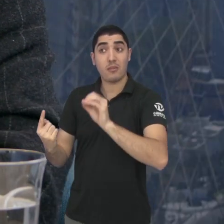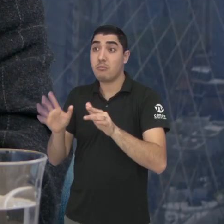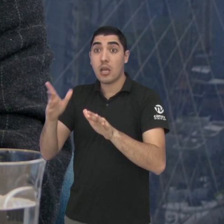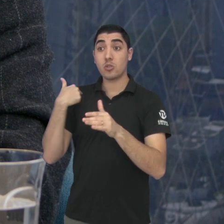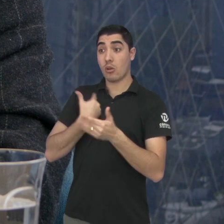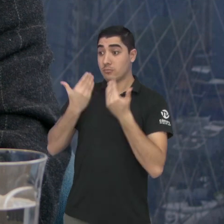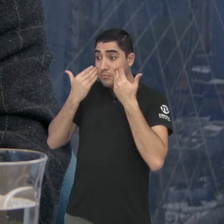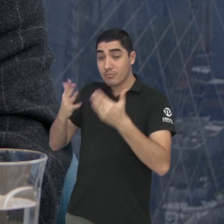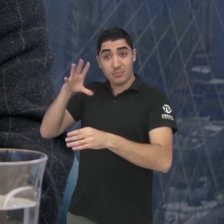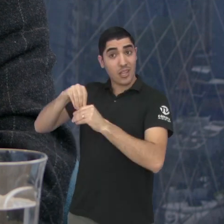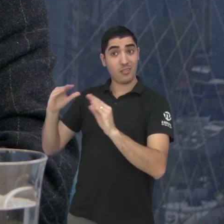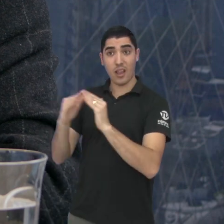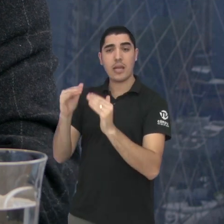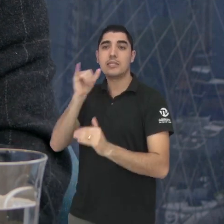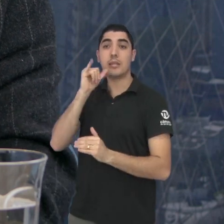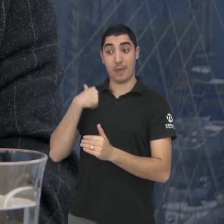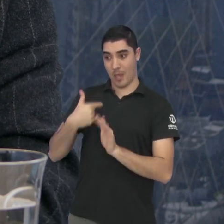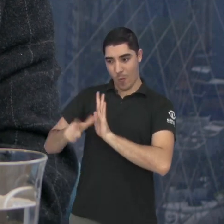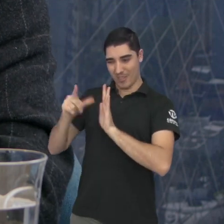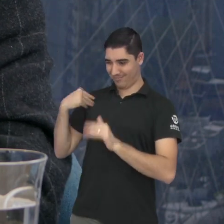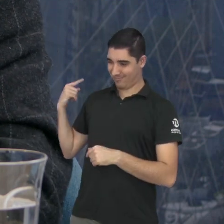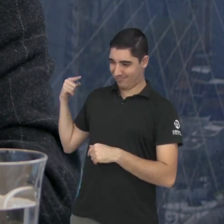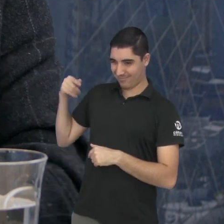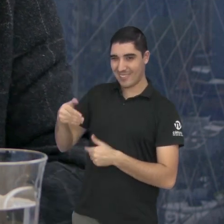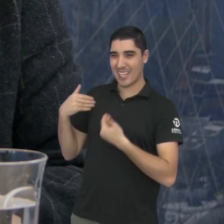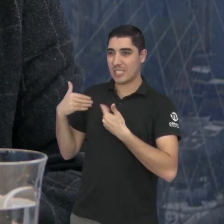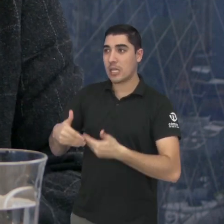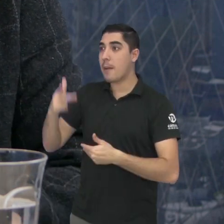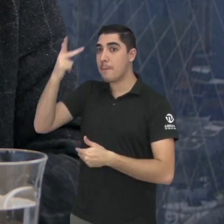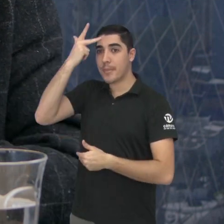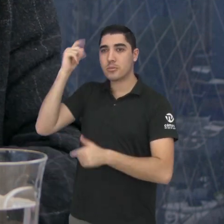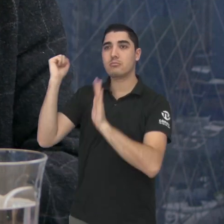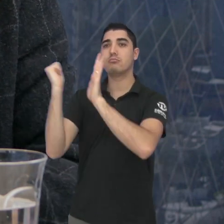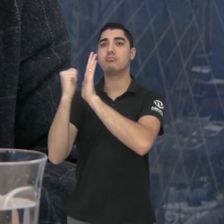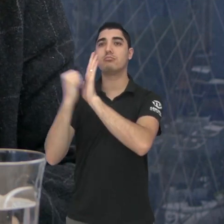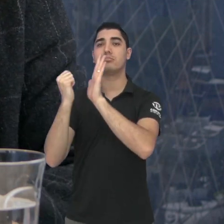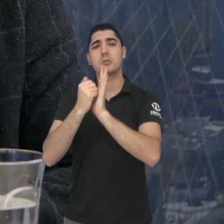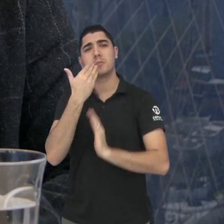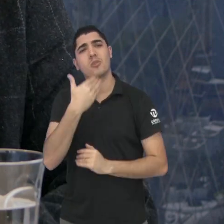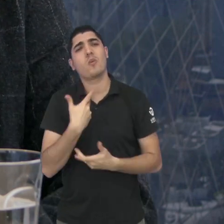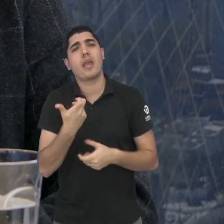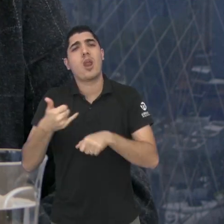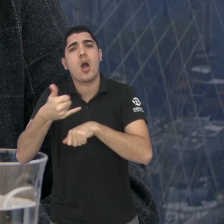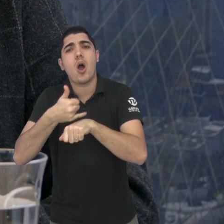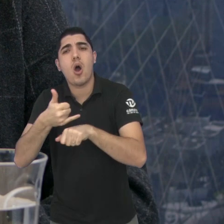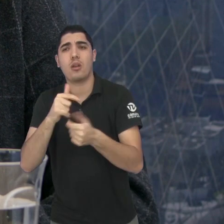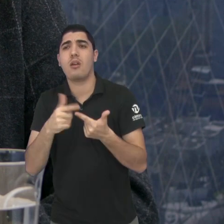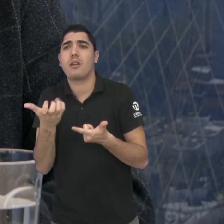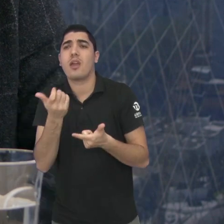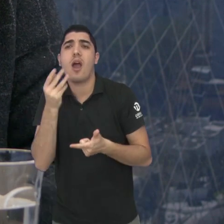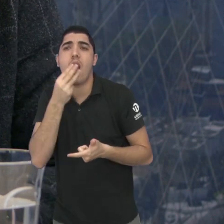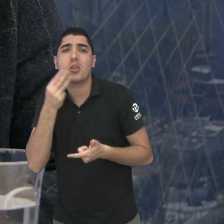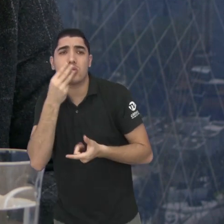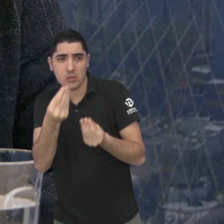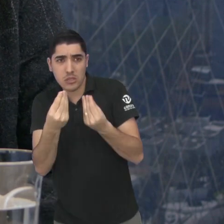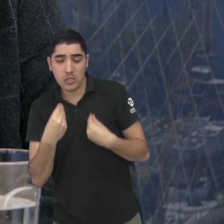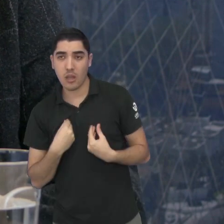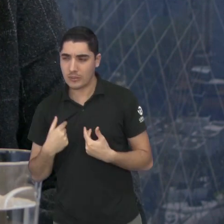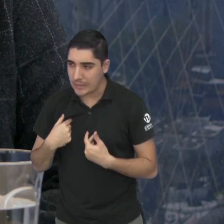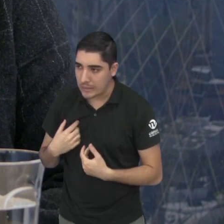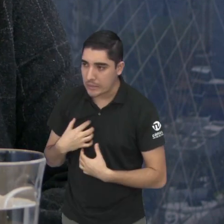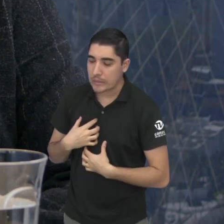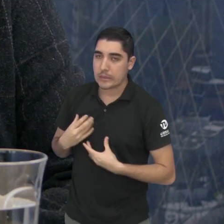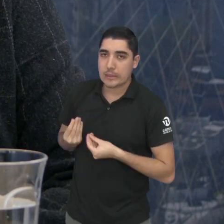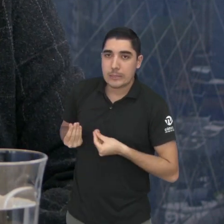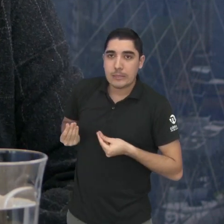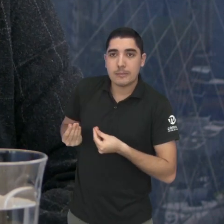tinha pessoas no meu portão pedindo óleo, açúcar, entende? Então a gente vê que realmente a situação está assim. Então, puxa vida, a gente tem